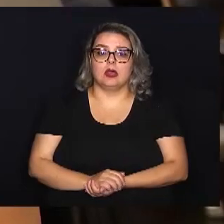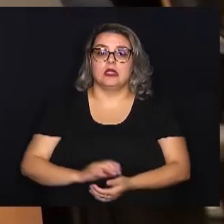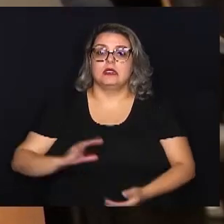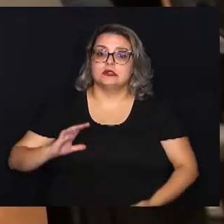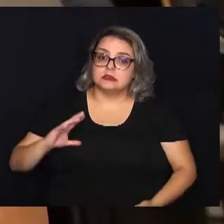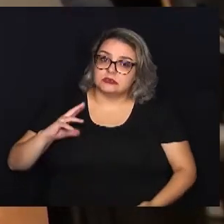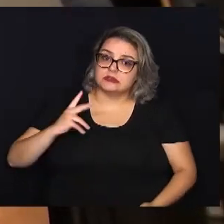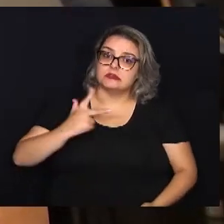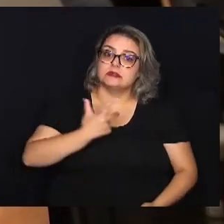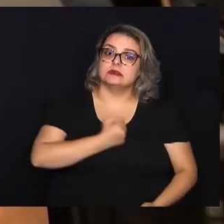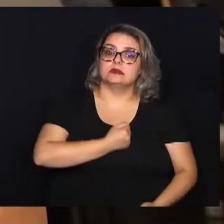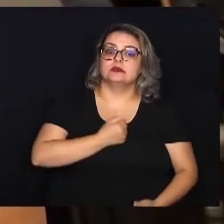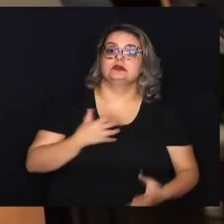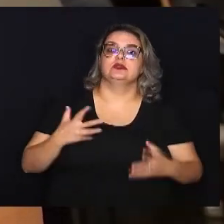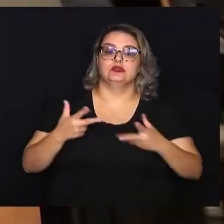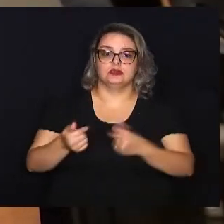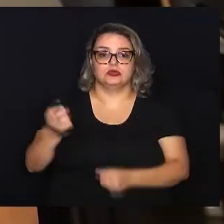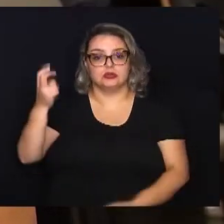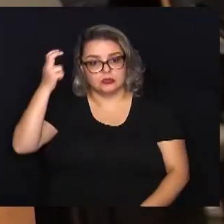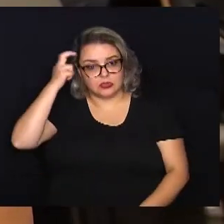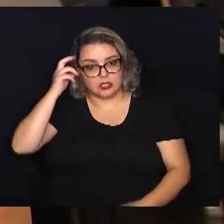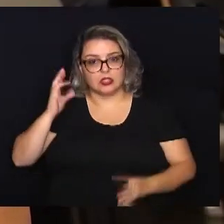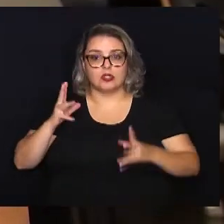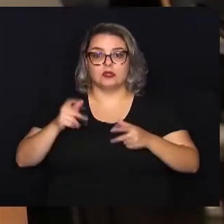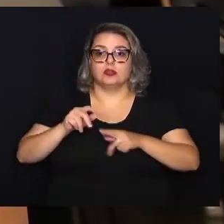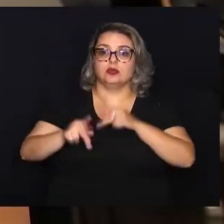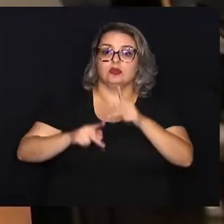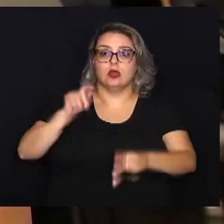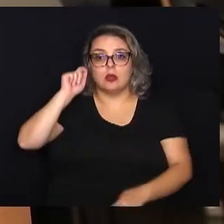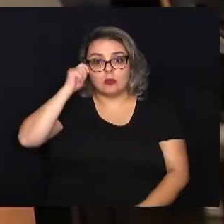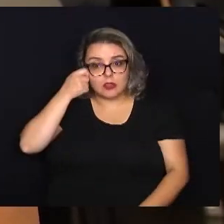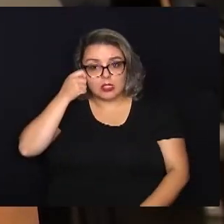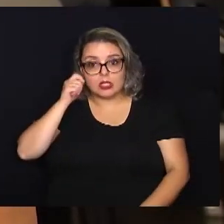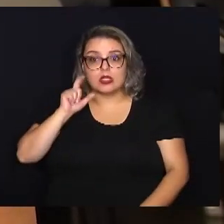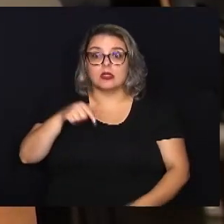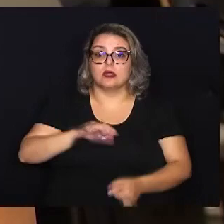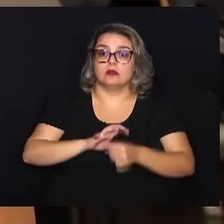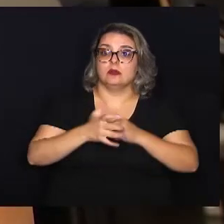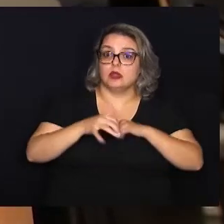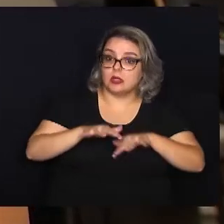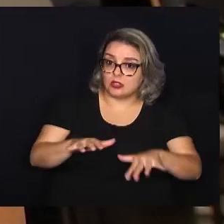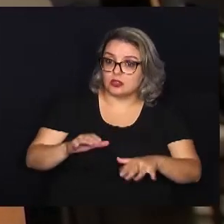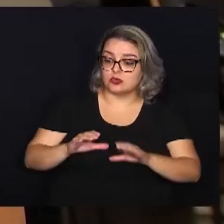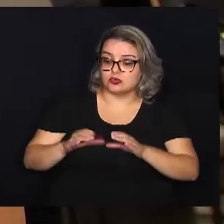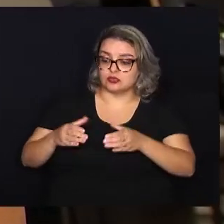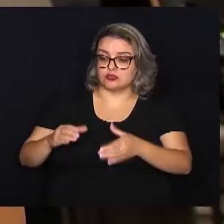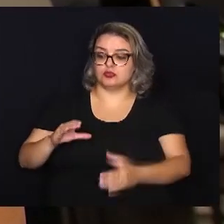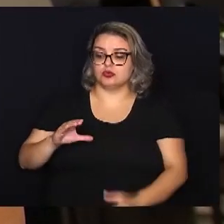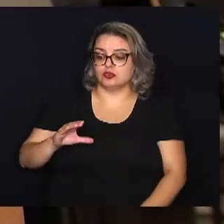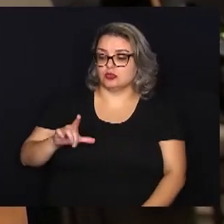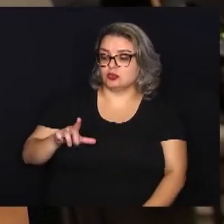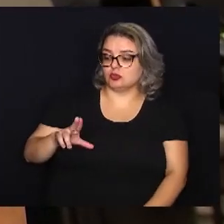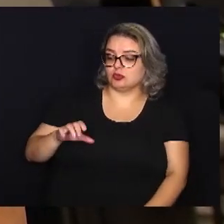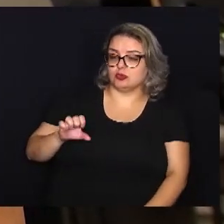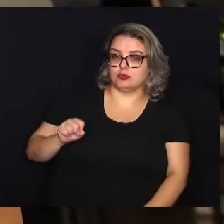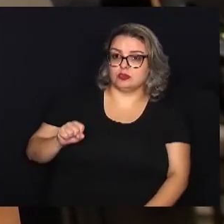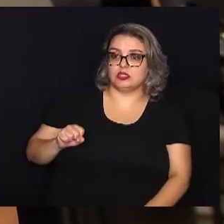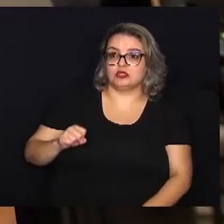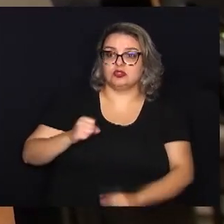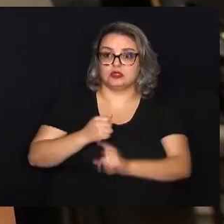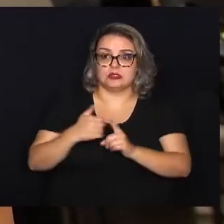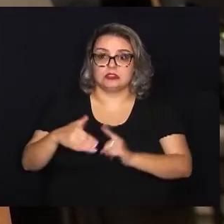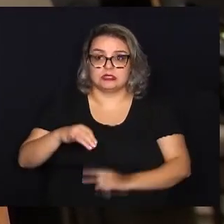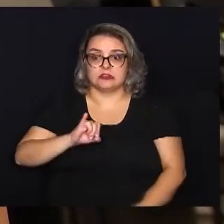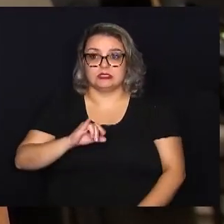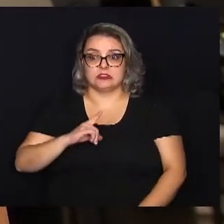resgate a toda a nossa Cultura a todo o povo Preto porque pós pandemia os clubes sociais eles ficaram se já tinham